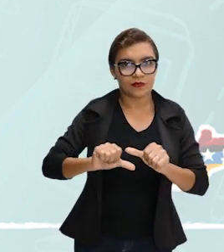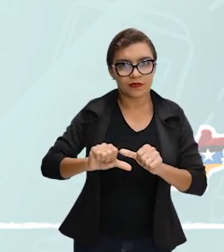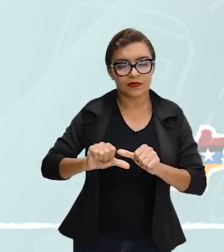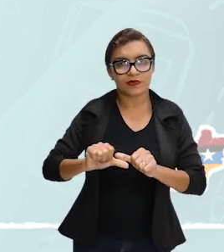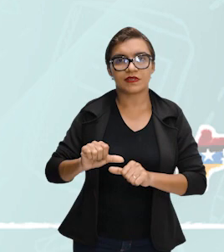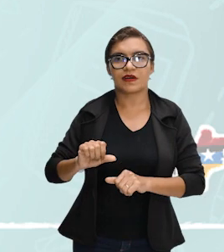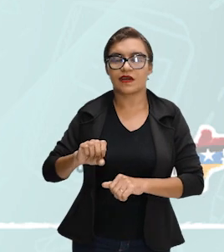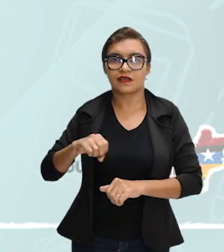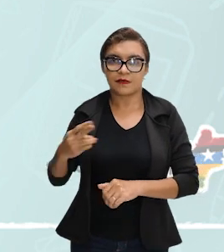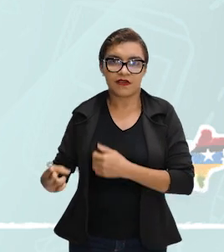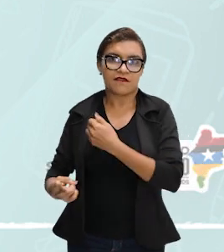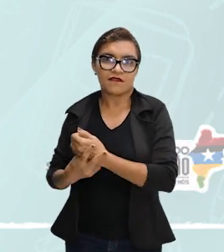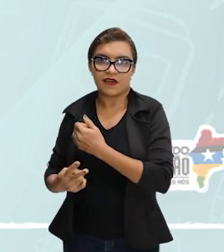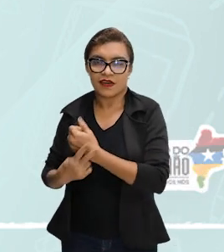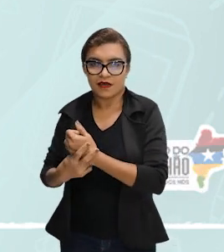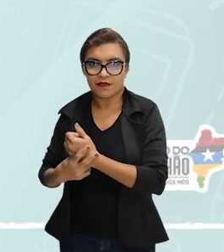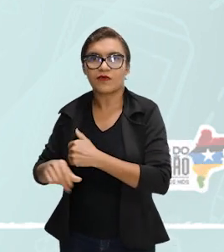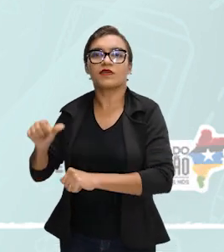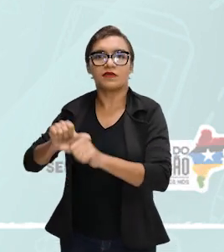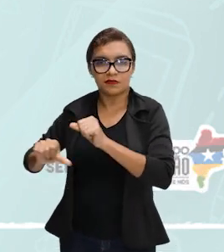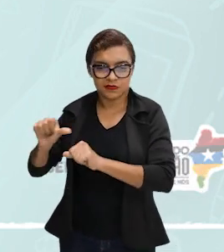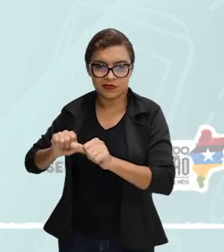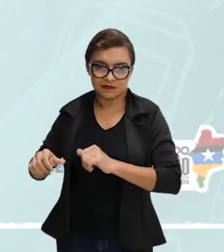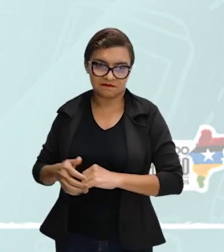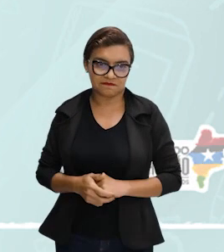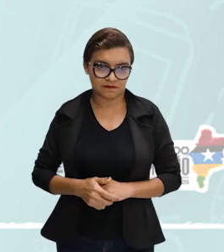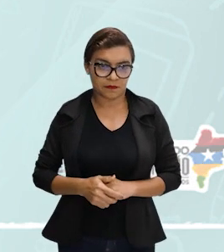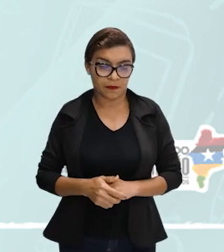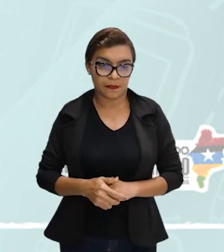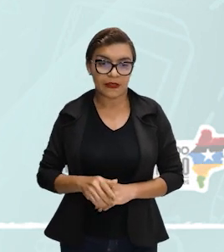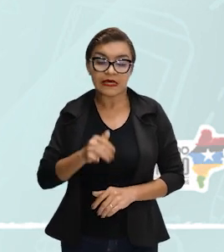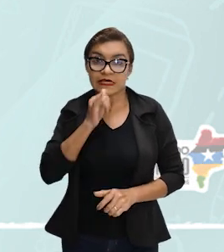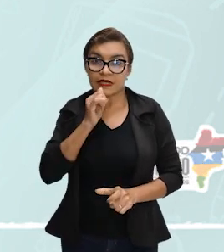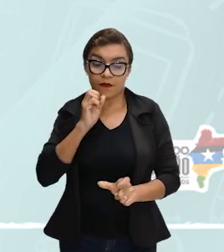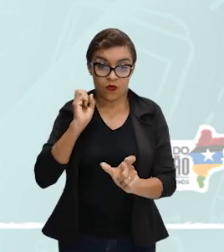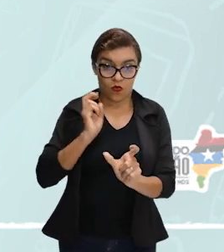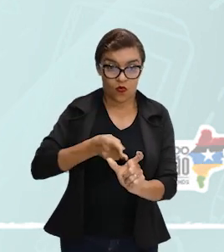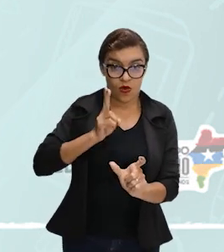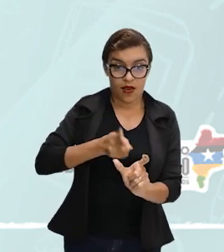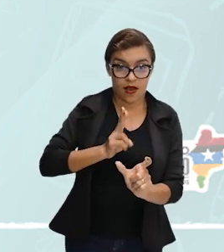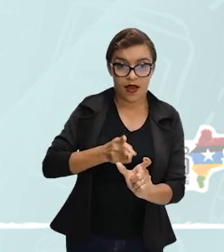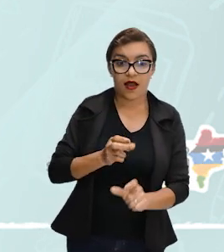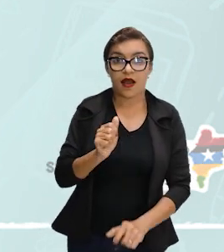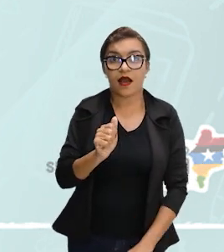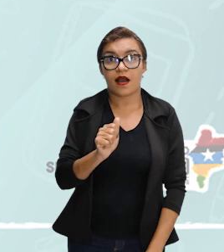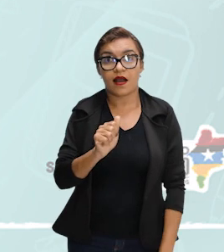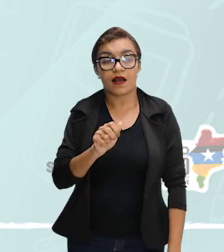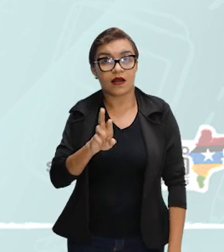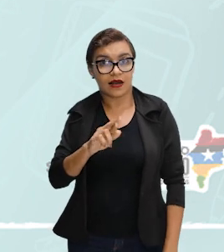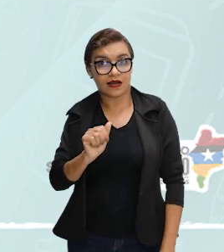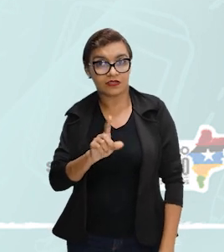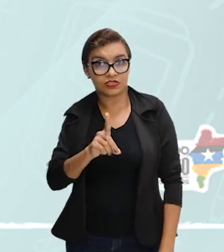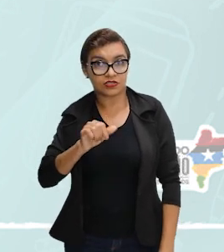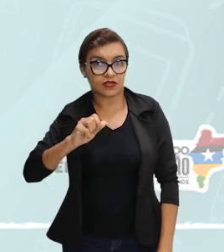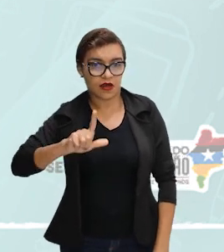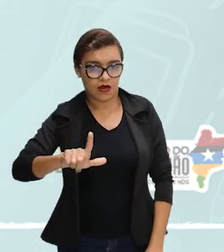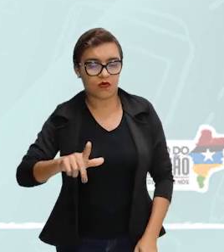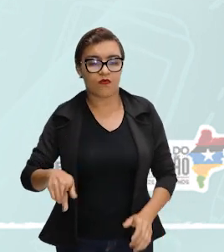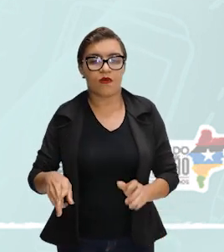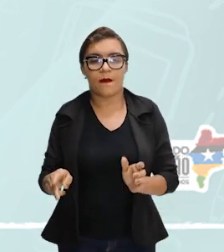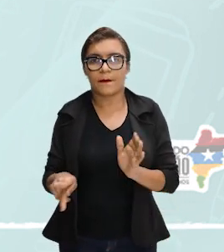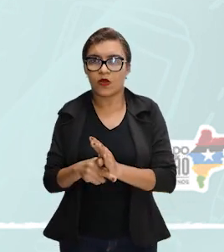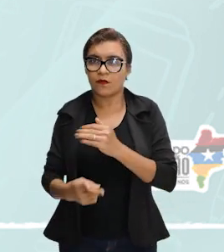espanhol. O radical de um verbo é tudo aquilo que vem antes da terminação de sua forma no infinitivo.